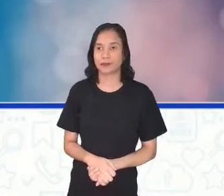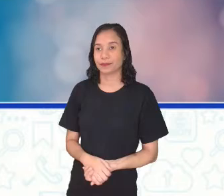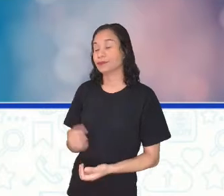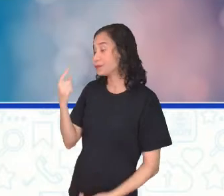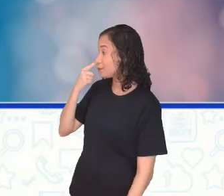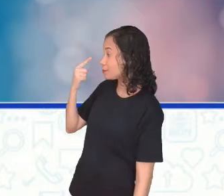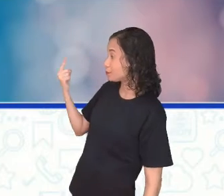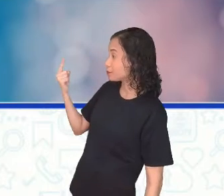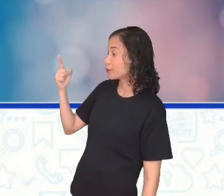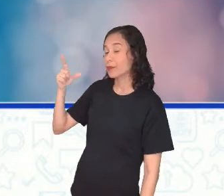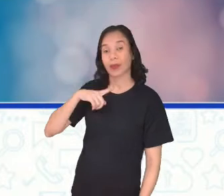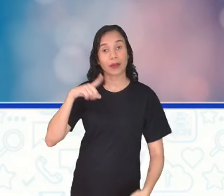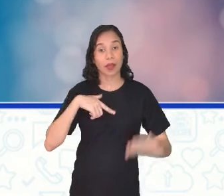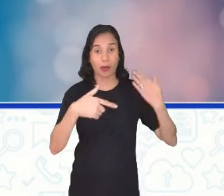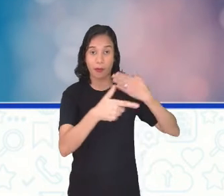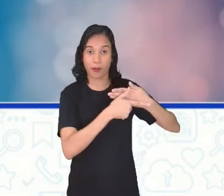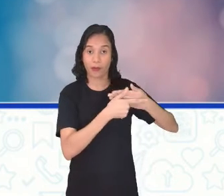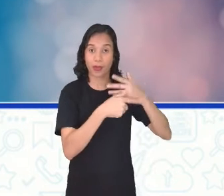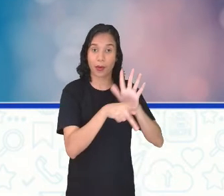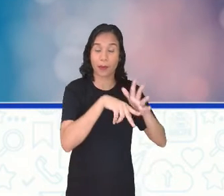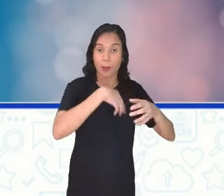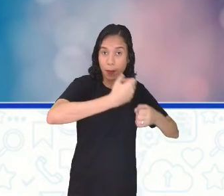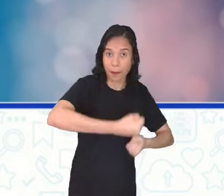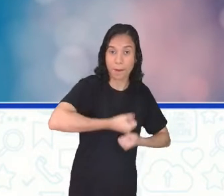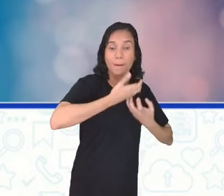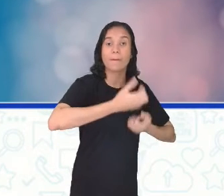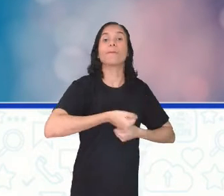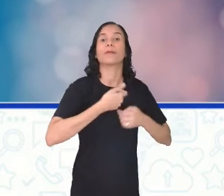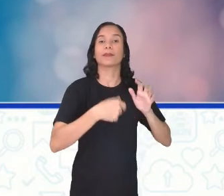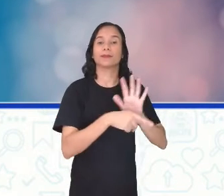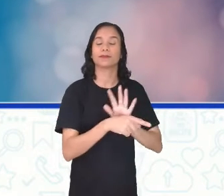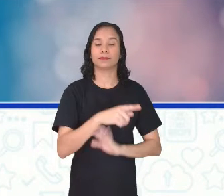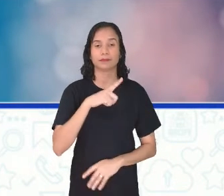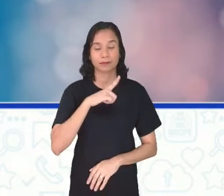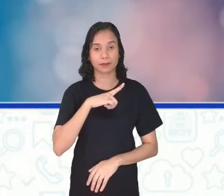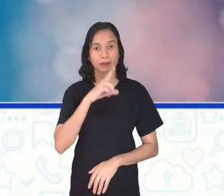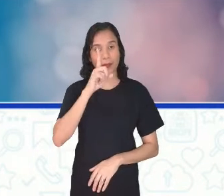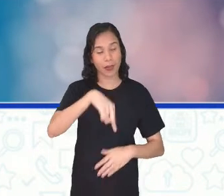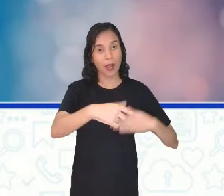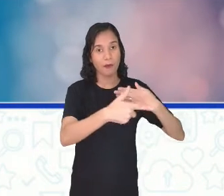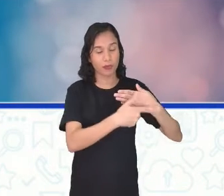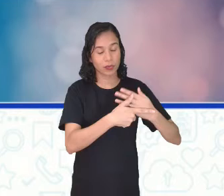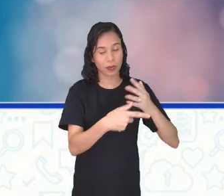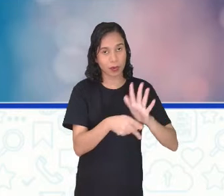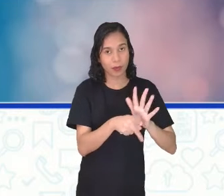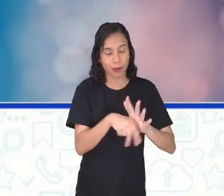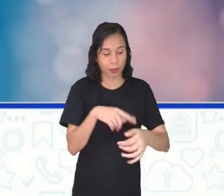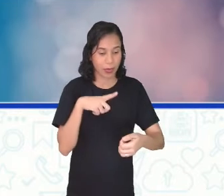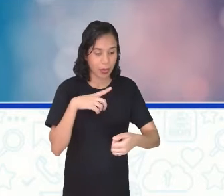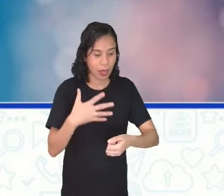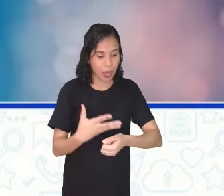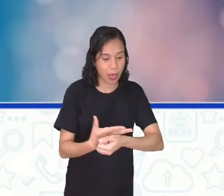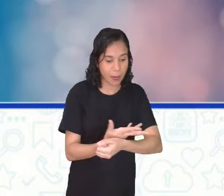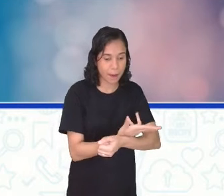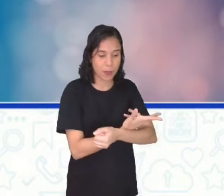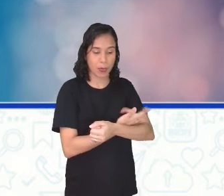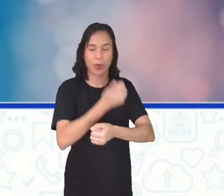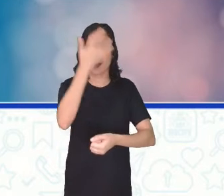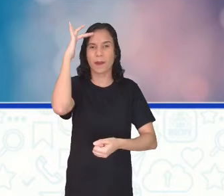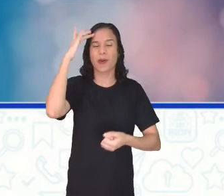Ó, recorre à função poética, como eu estava falando, e a função poética é aquela função emotiva, é aquela função que vai